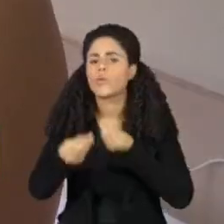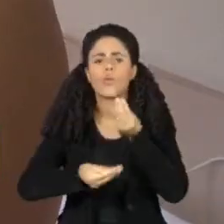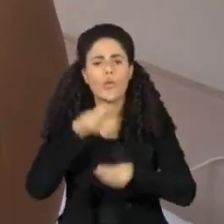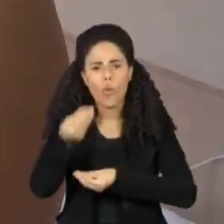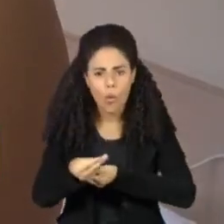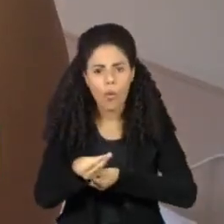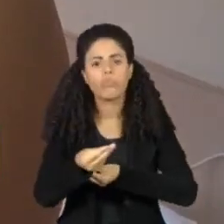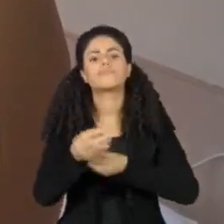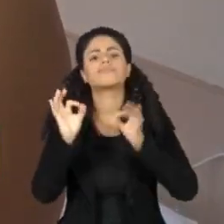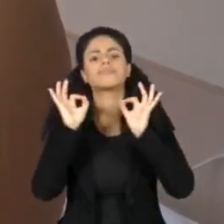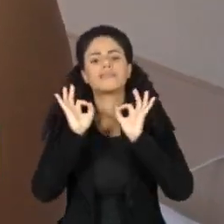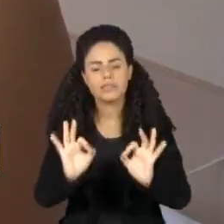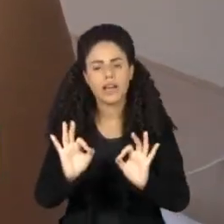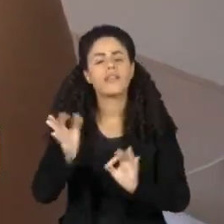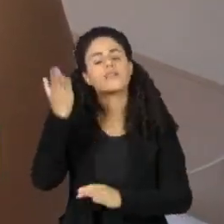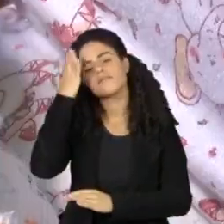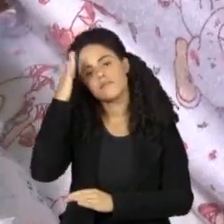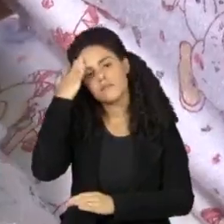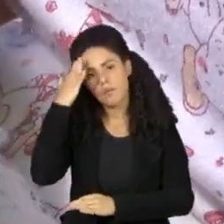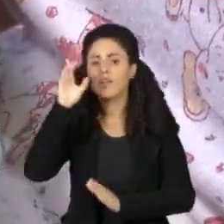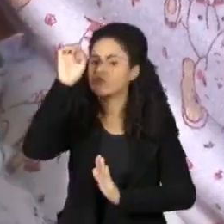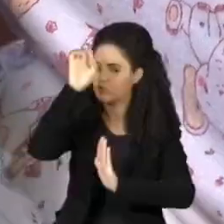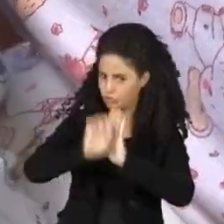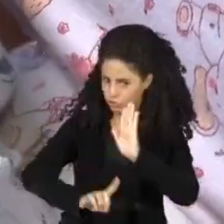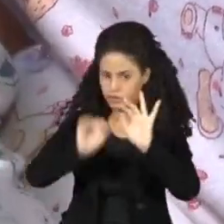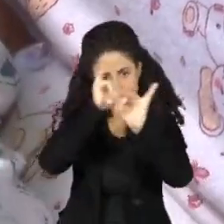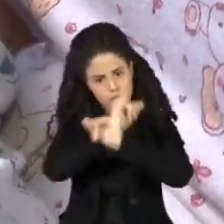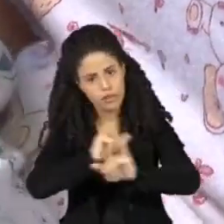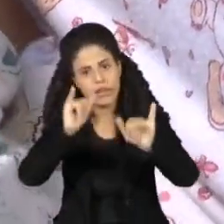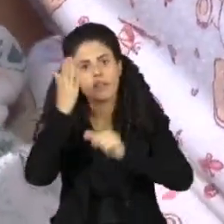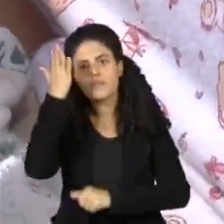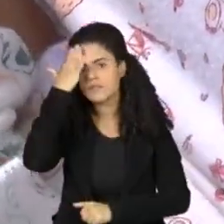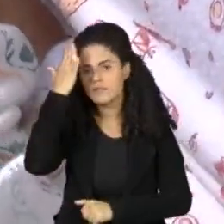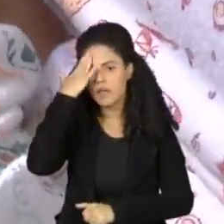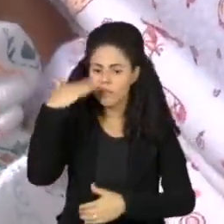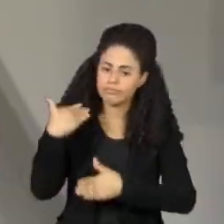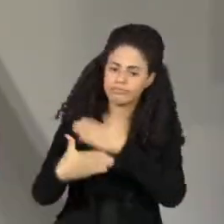Diário Oficial e aí ela se tornar realmente pública para que se surtam os efeitos.